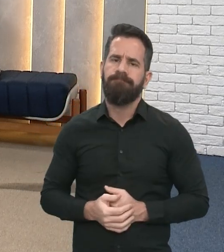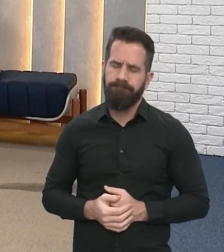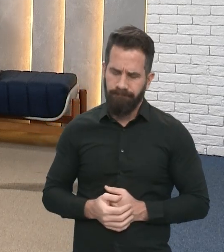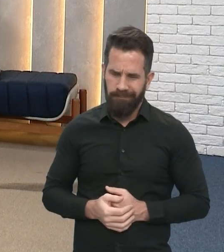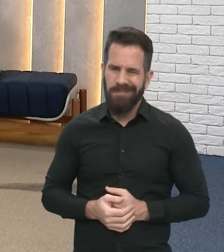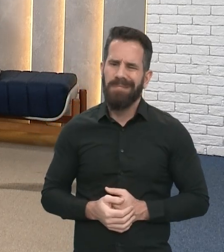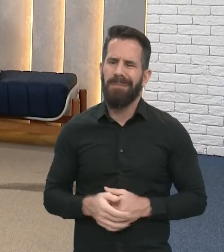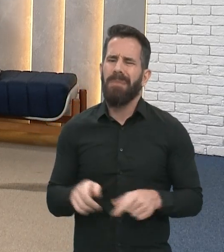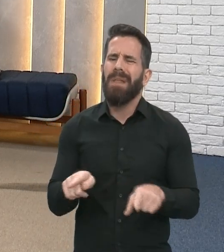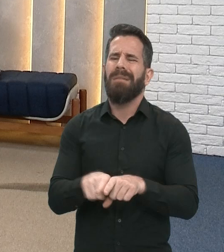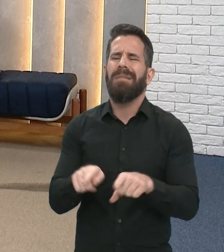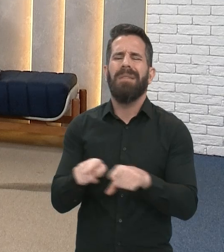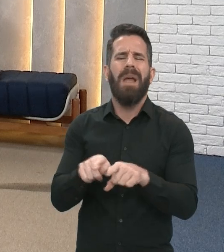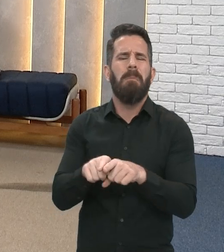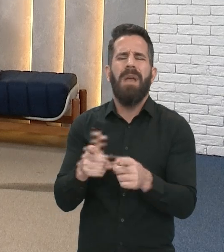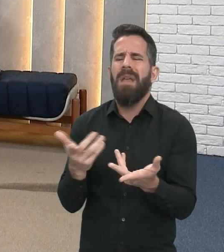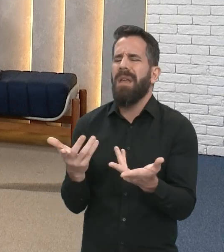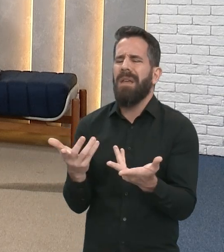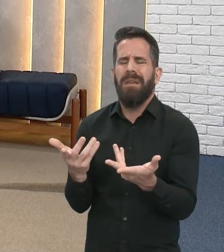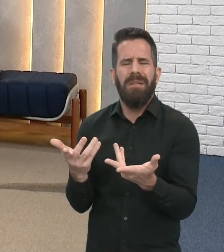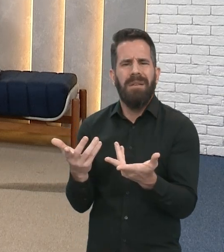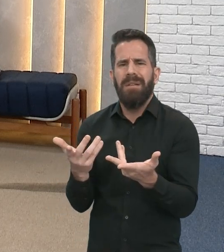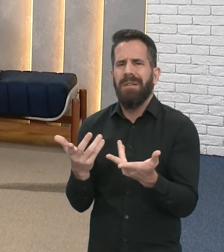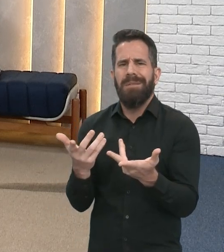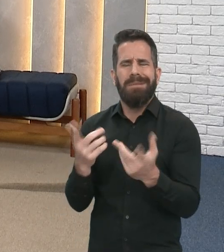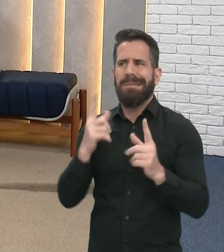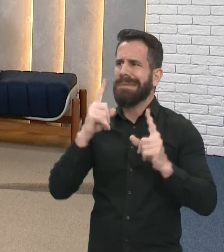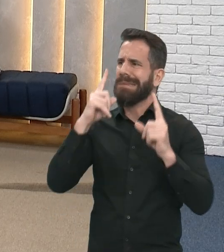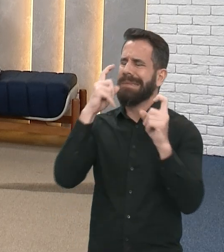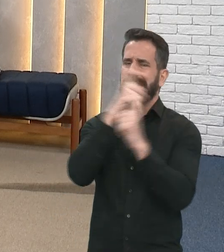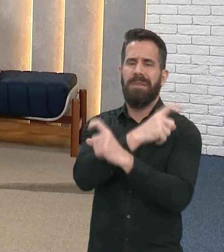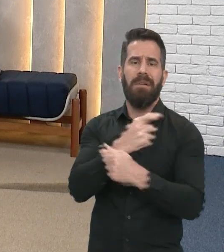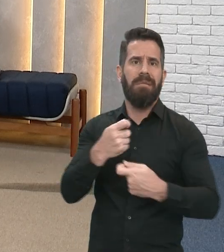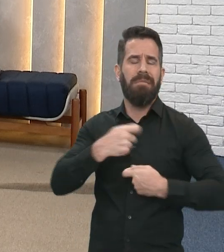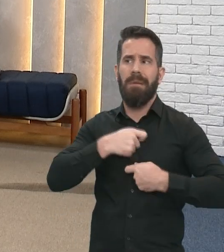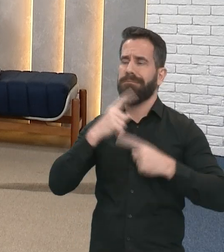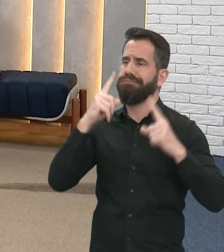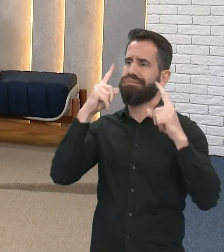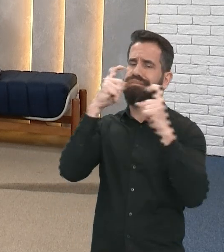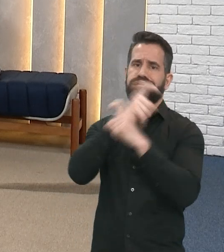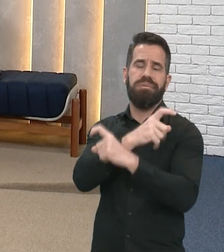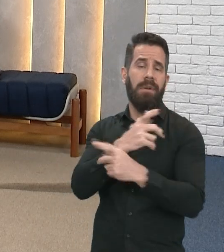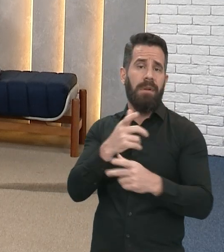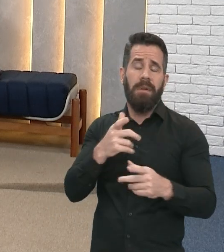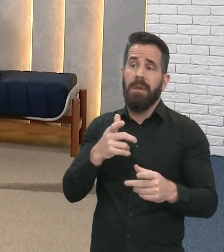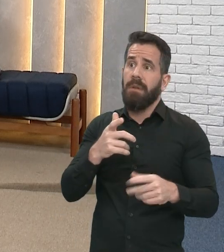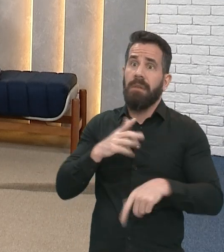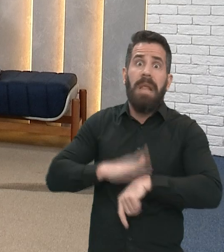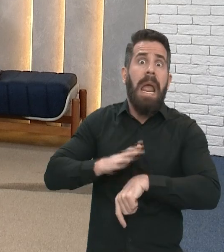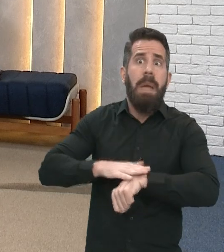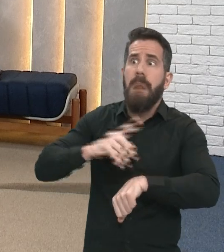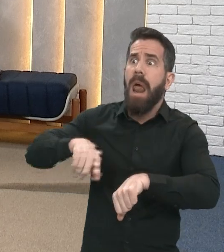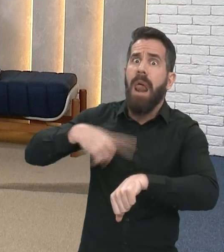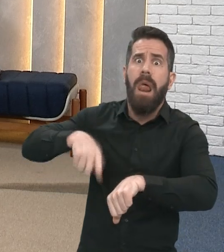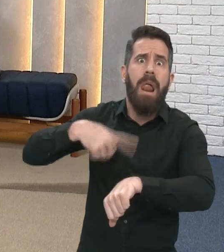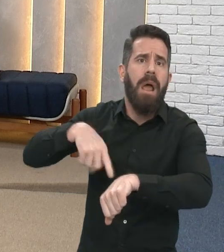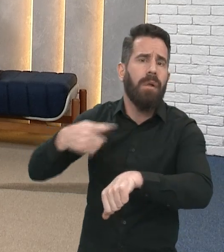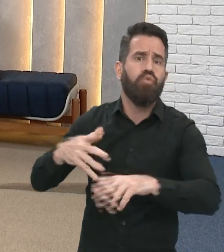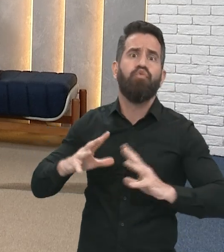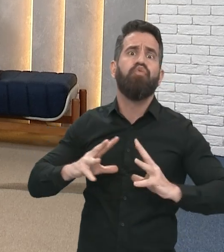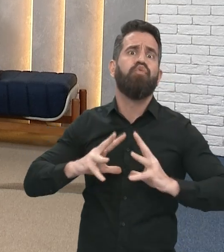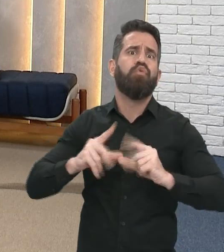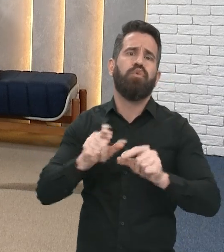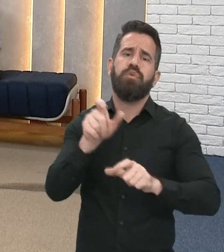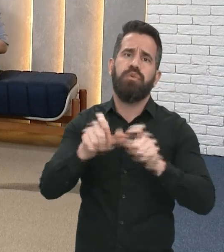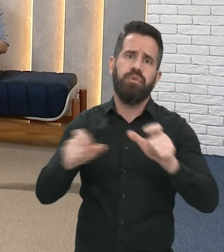gente tem. A gente trabalha na tela, a gente se diverte na tela, a gente comunica o tempo inteiro e é preciso ter essa atenção o